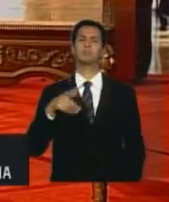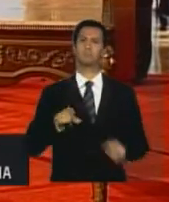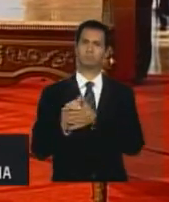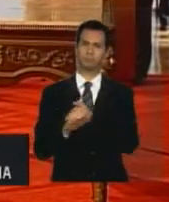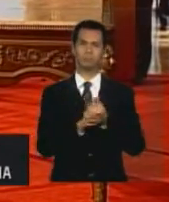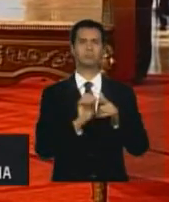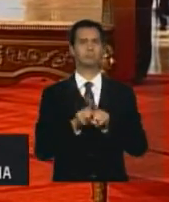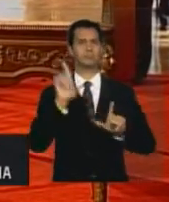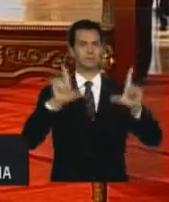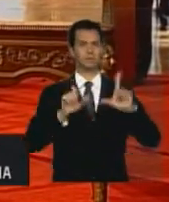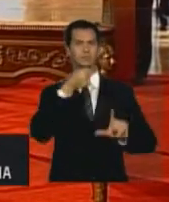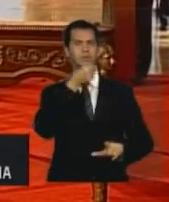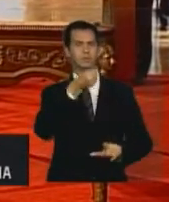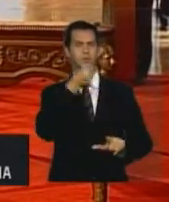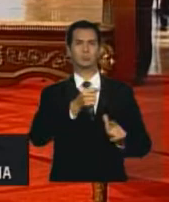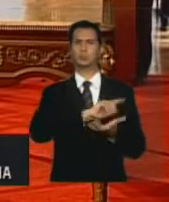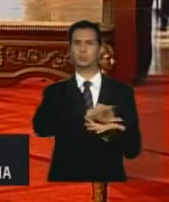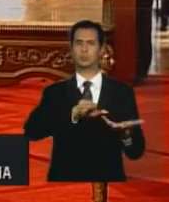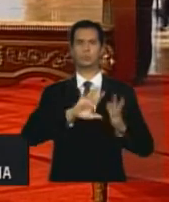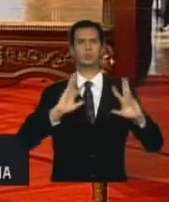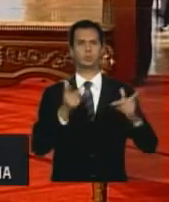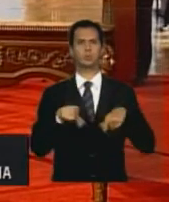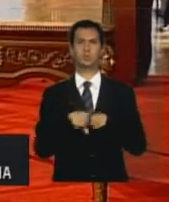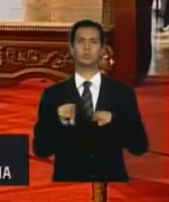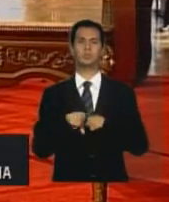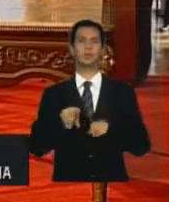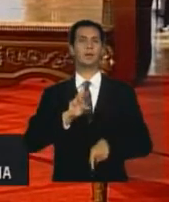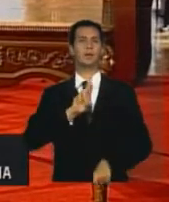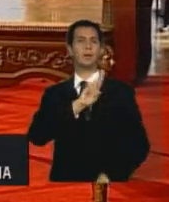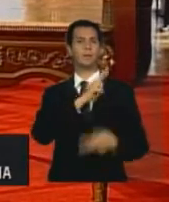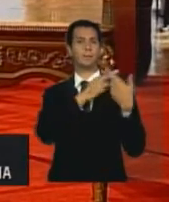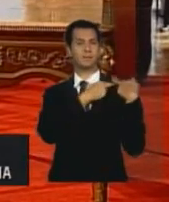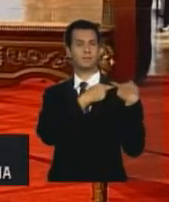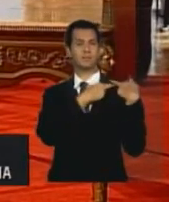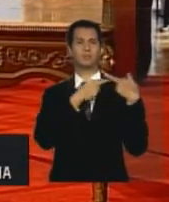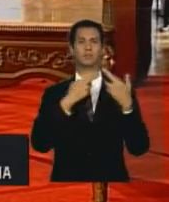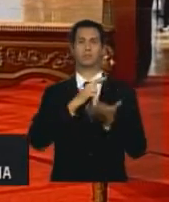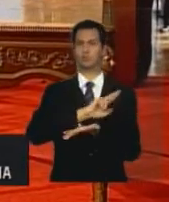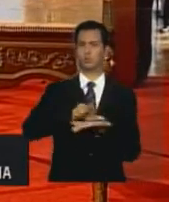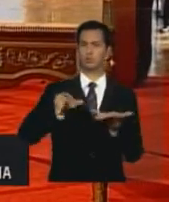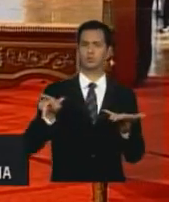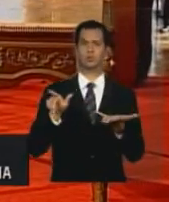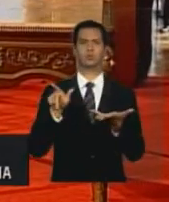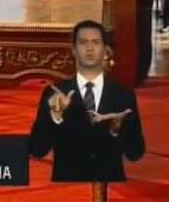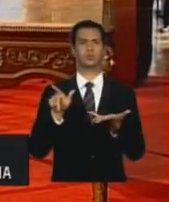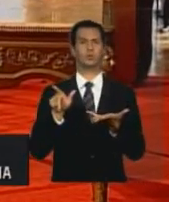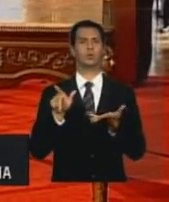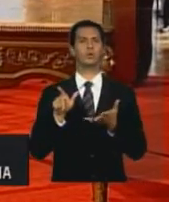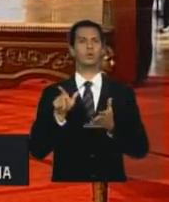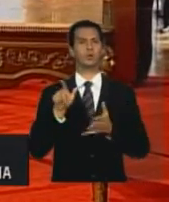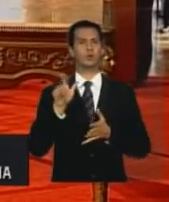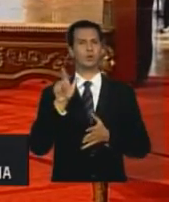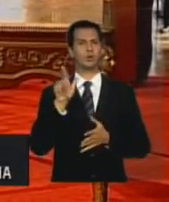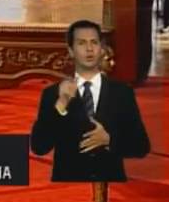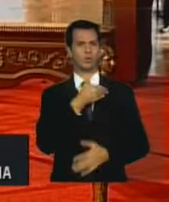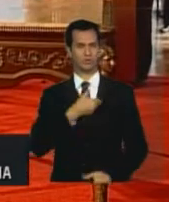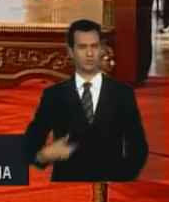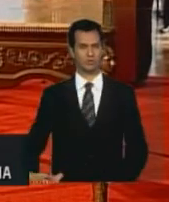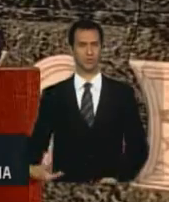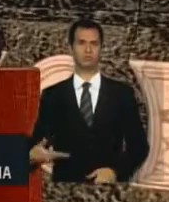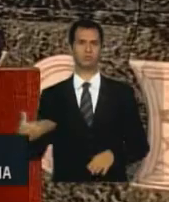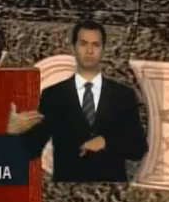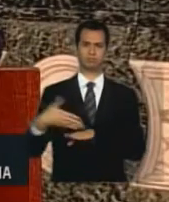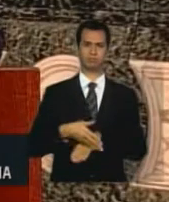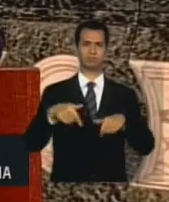imprensa, representações dos distintos órgãos federados da União que prestigiam esse evento.